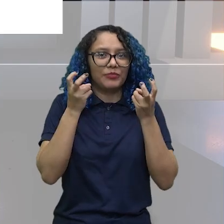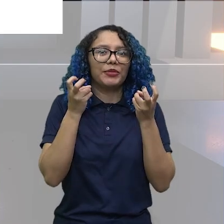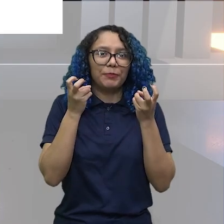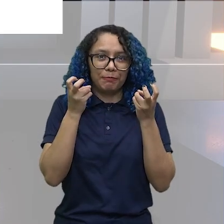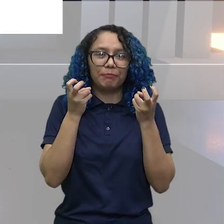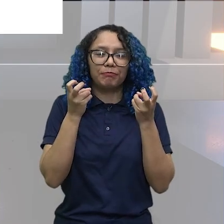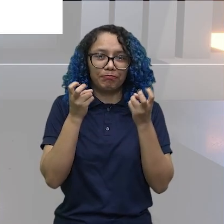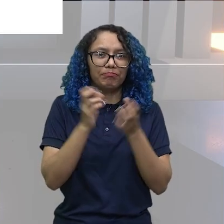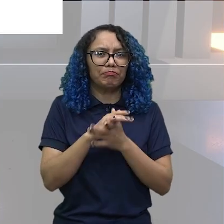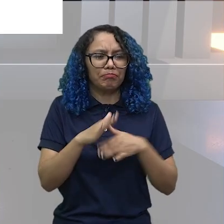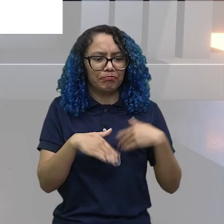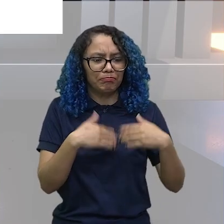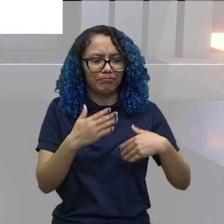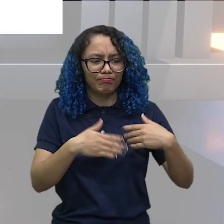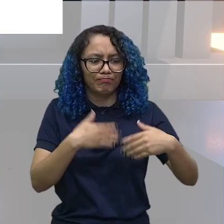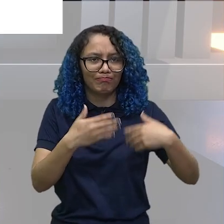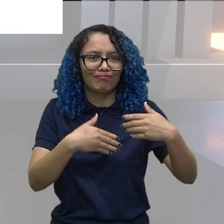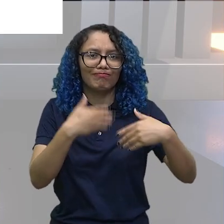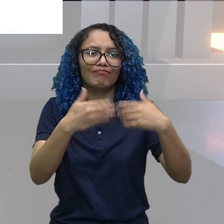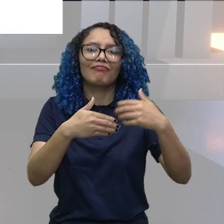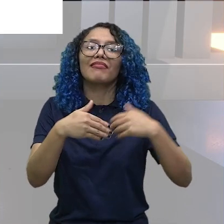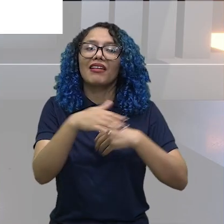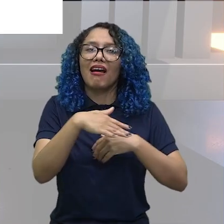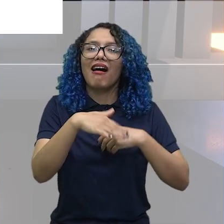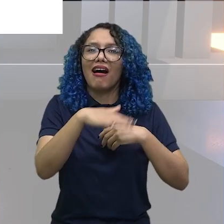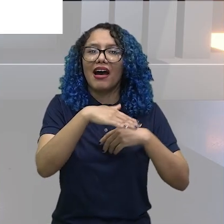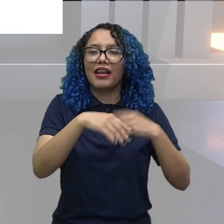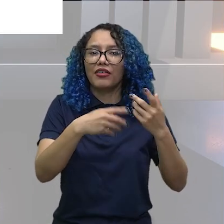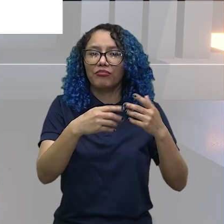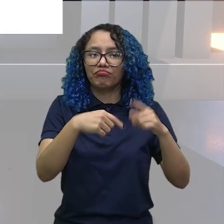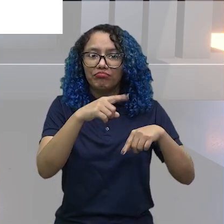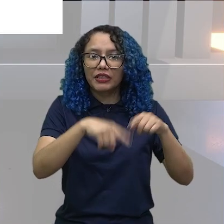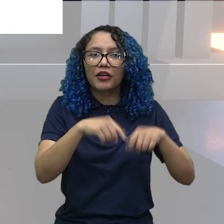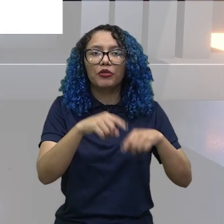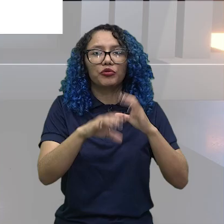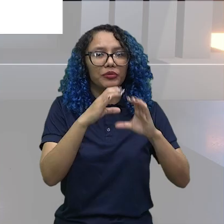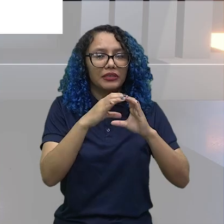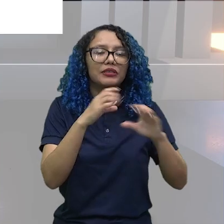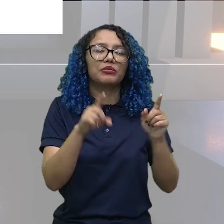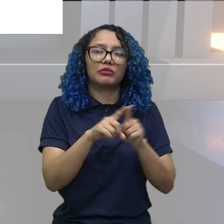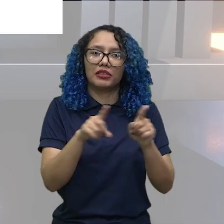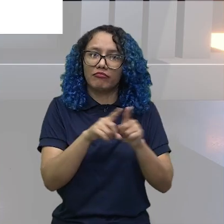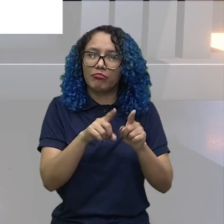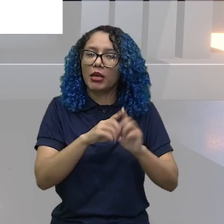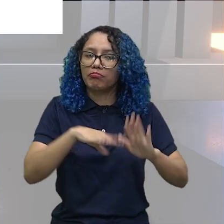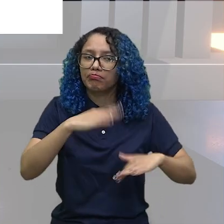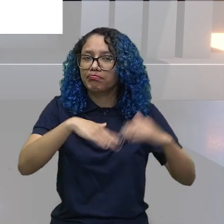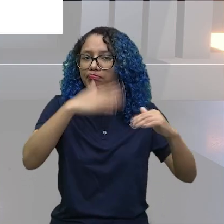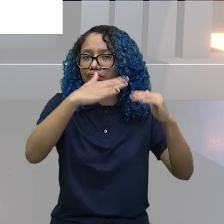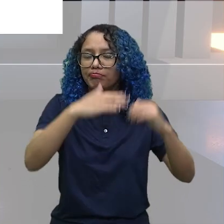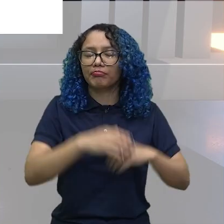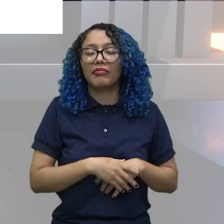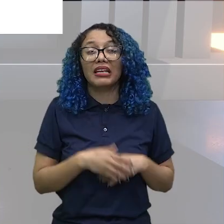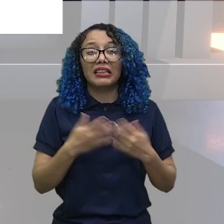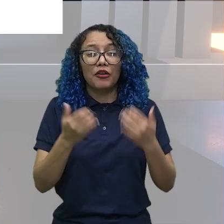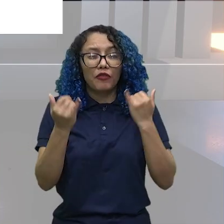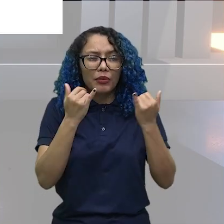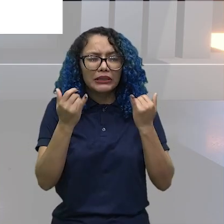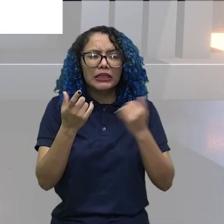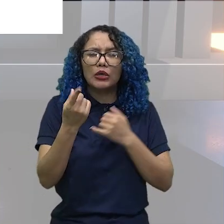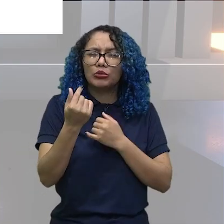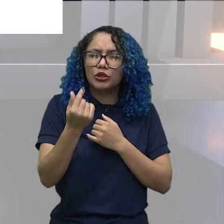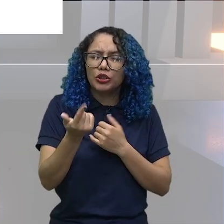a gente tem essa evolução nos meios de comunicação. E isso faz com que as informações, o dinheiro,